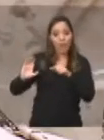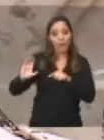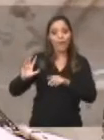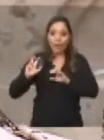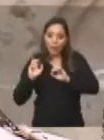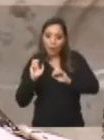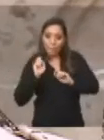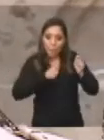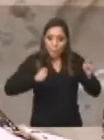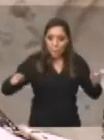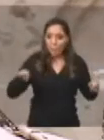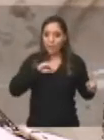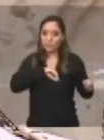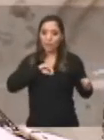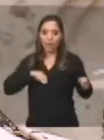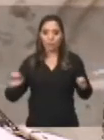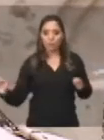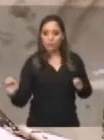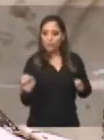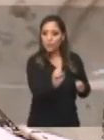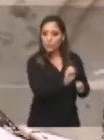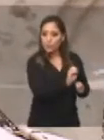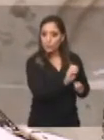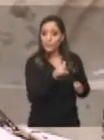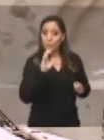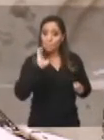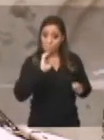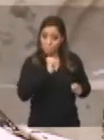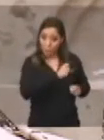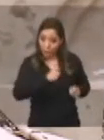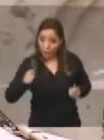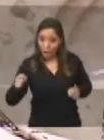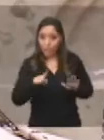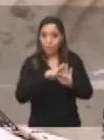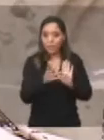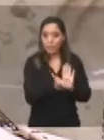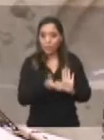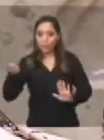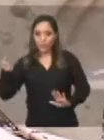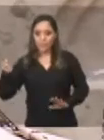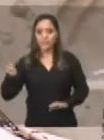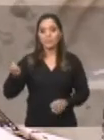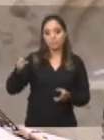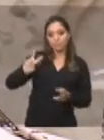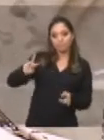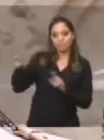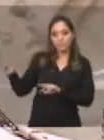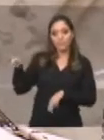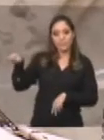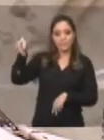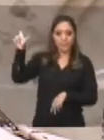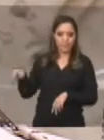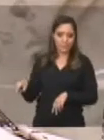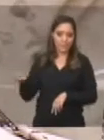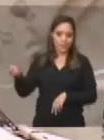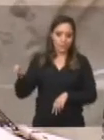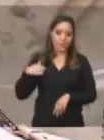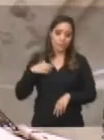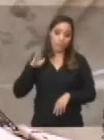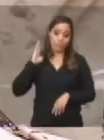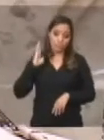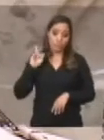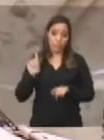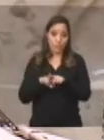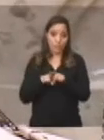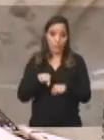era depositado na conta dos funcionários parlamentares e este repassava o valor para o réu, direto ou indiretamente, inclusive